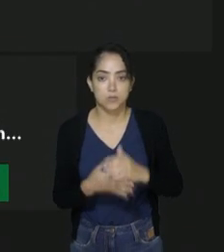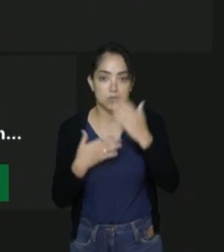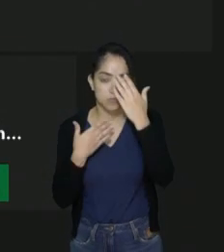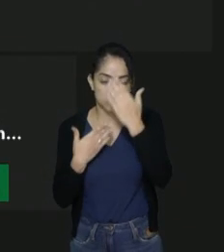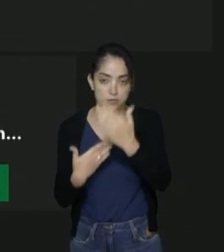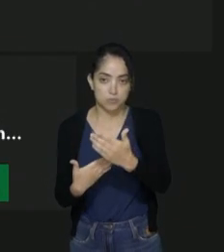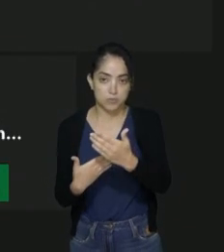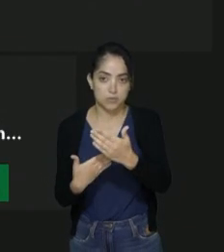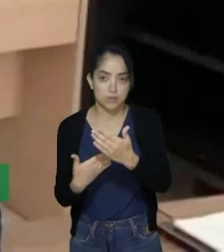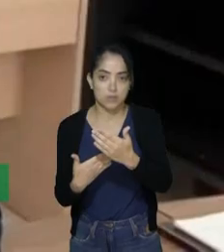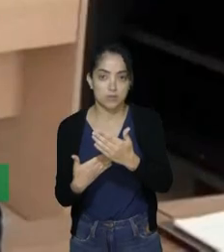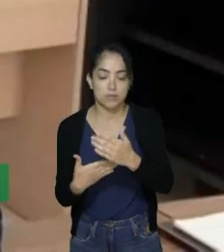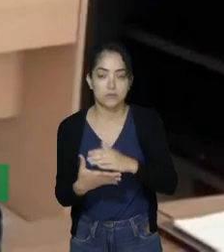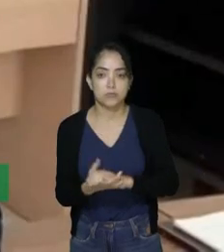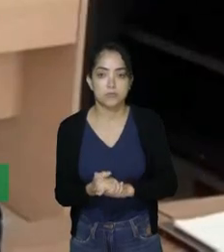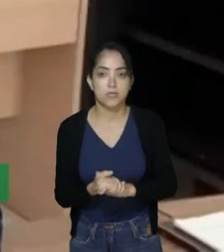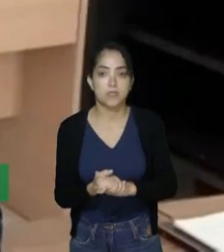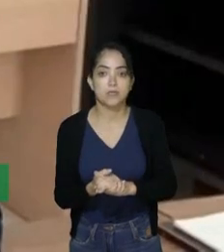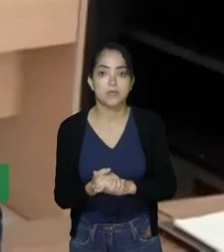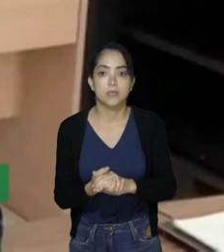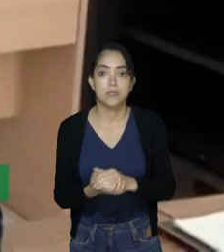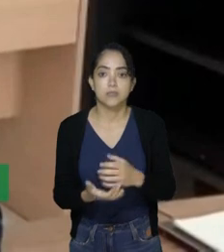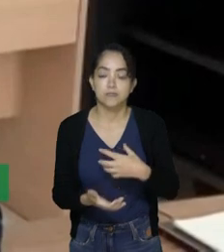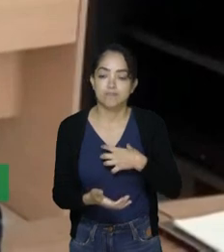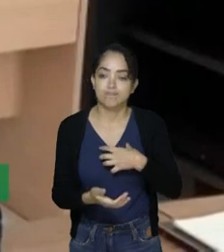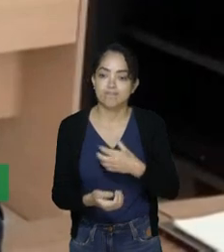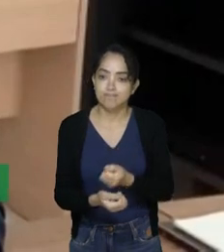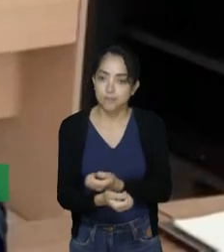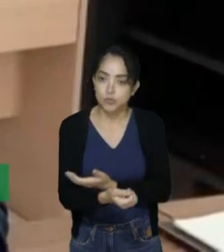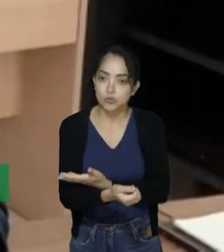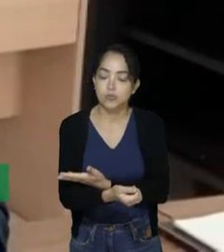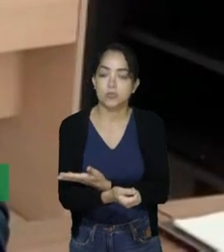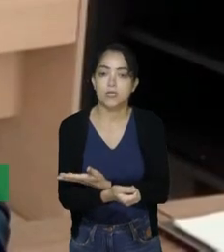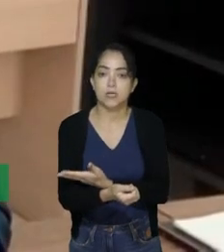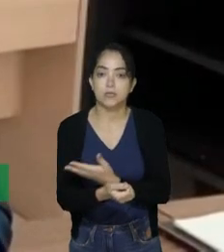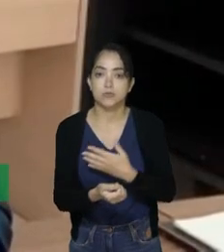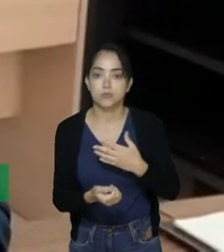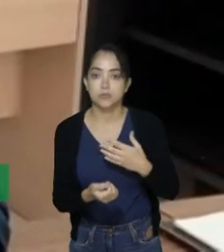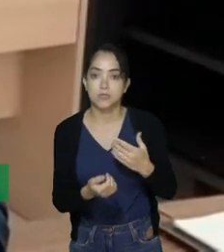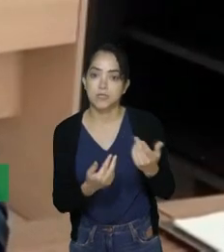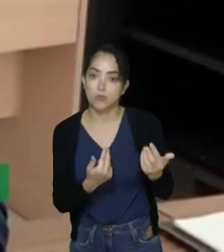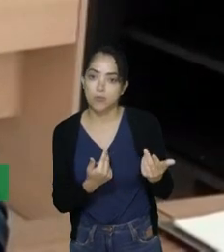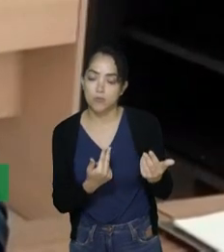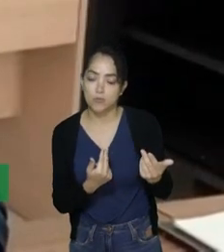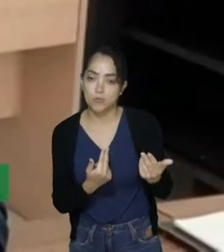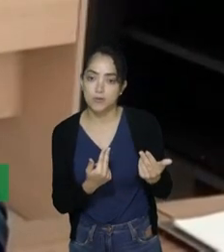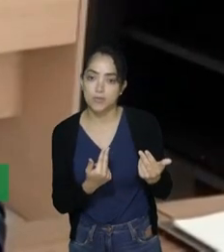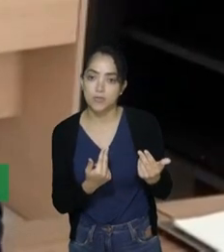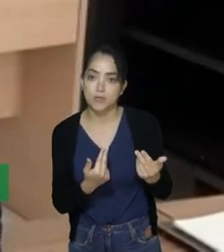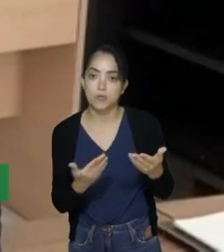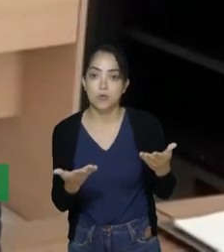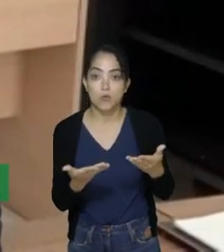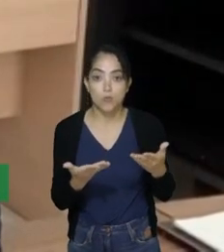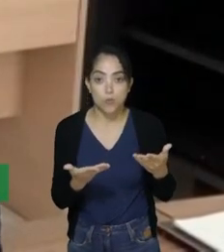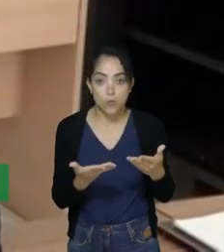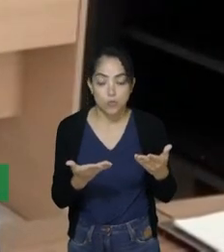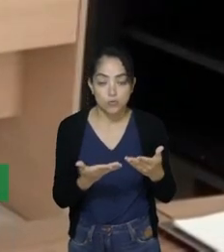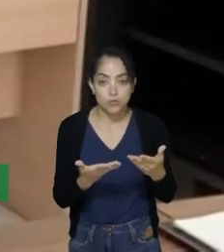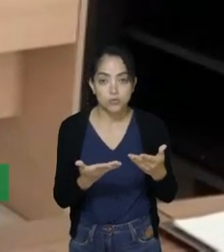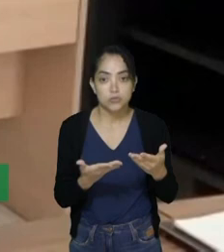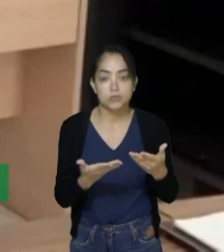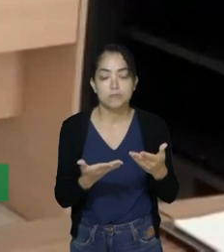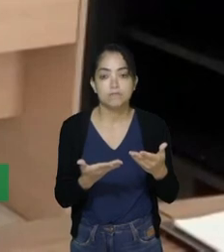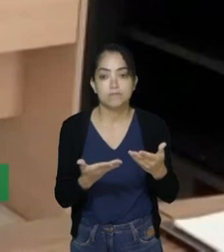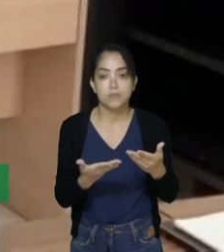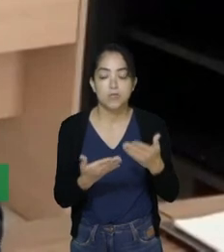Eu estou aqui emocionado ao ouvir tantos colegas e, como eu, hoje tem a missão de dizer